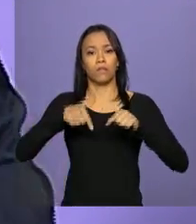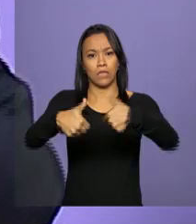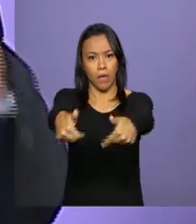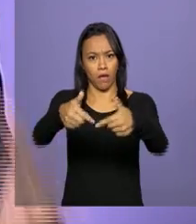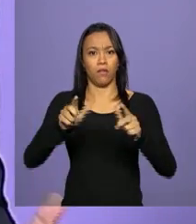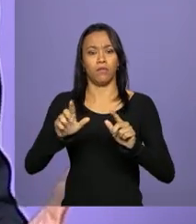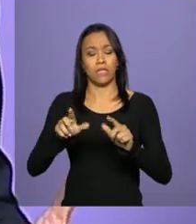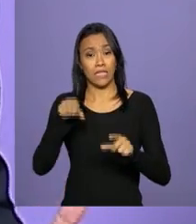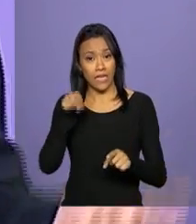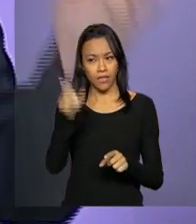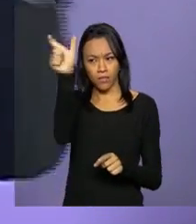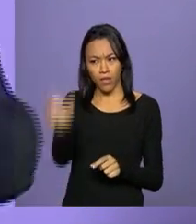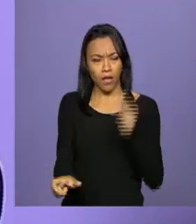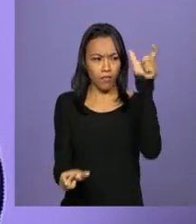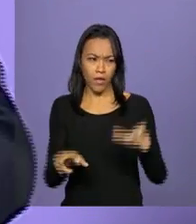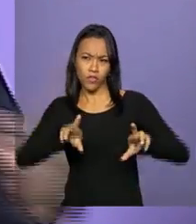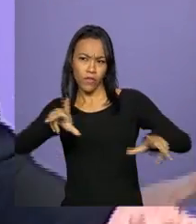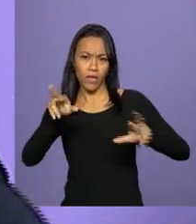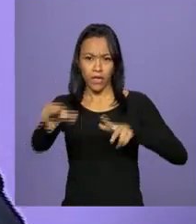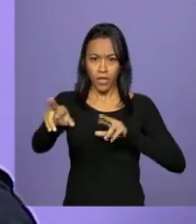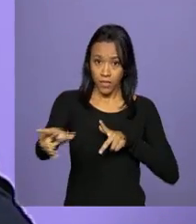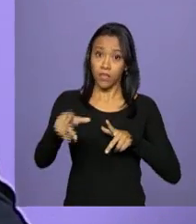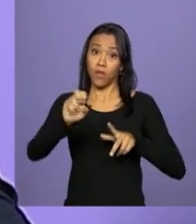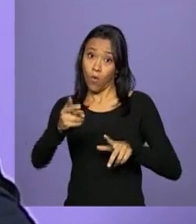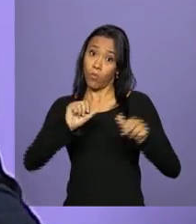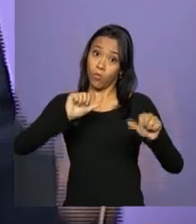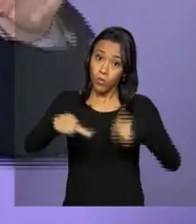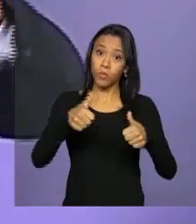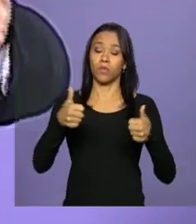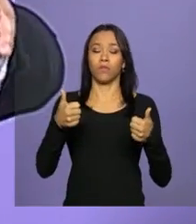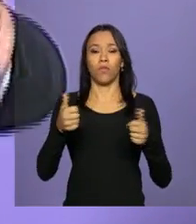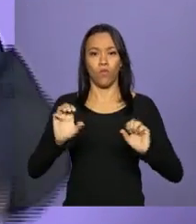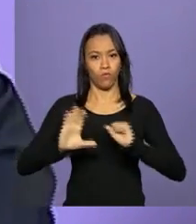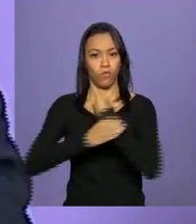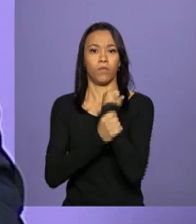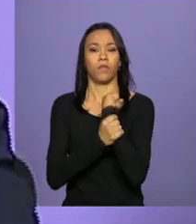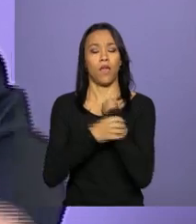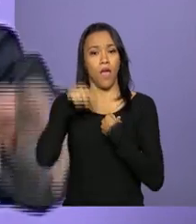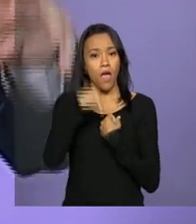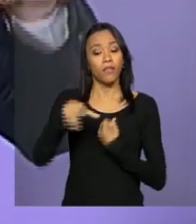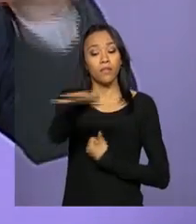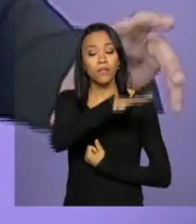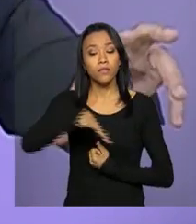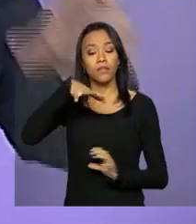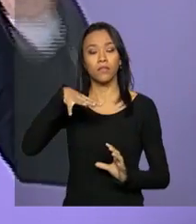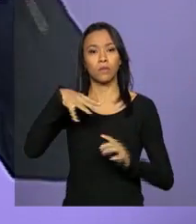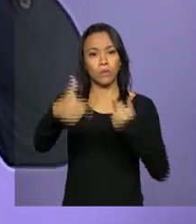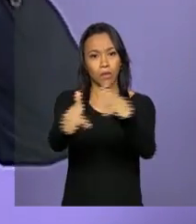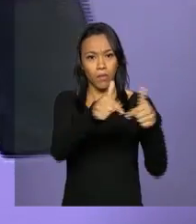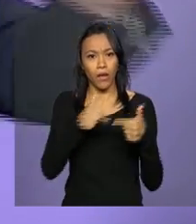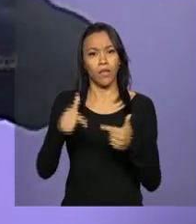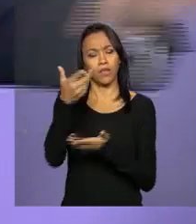estas diferenças ou são mudadas ou se consolidam é nesse mundo do trabalho que a repartição da